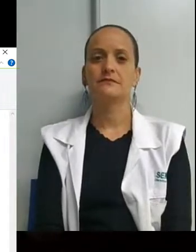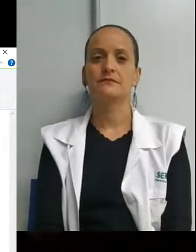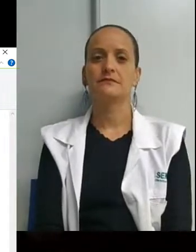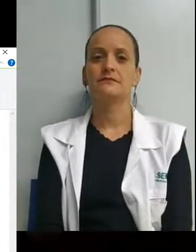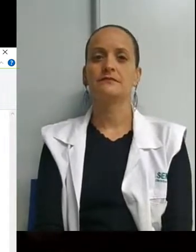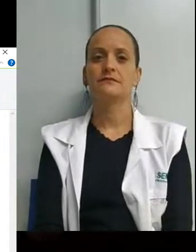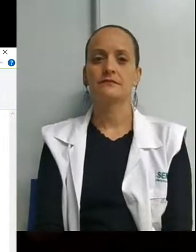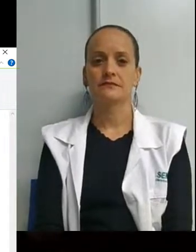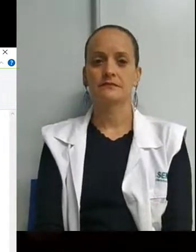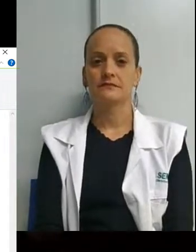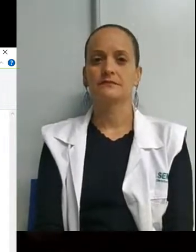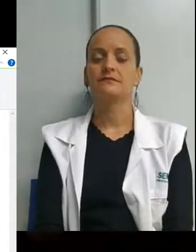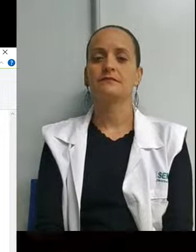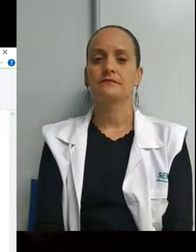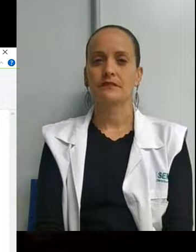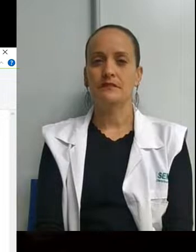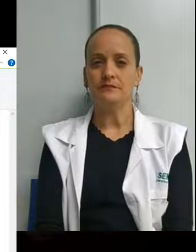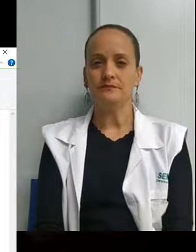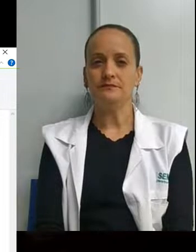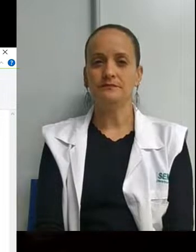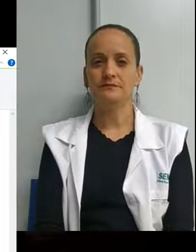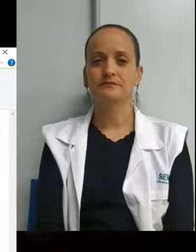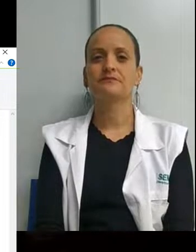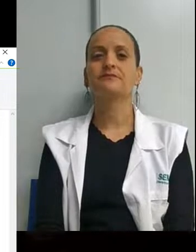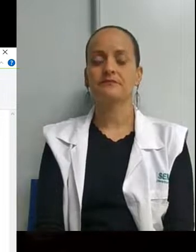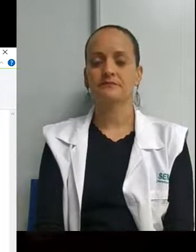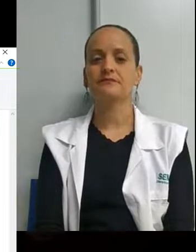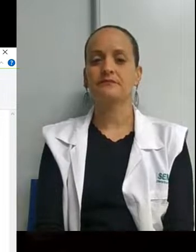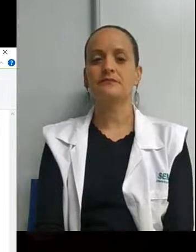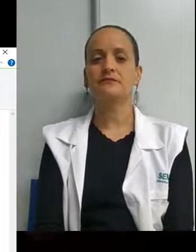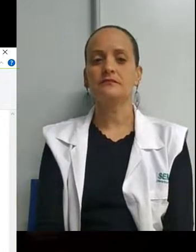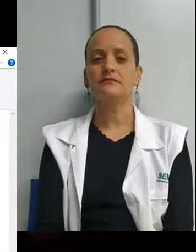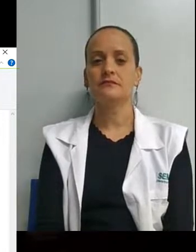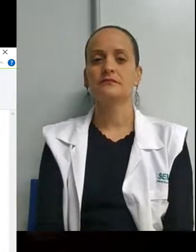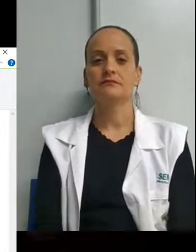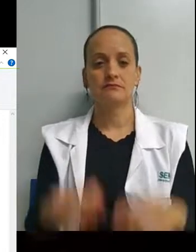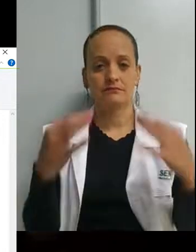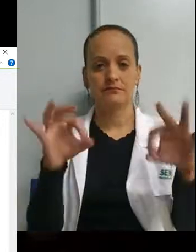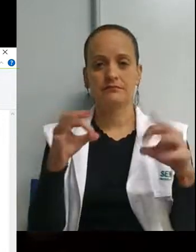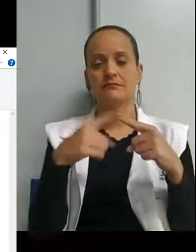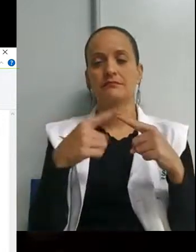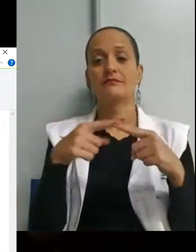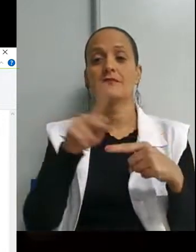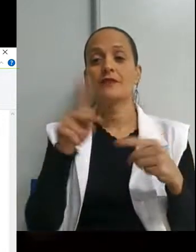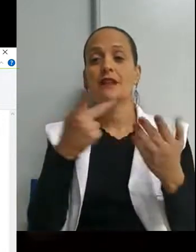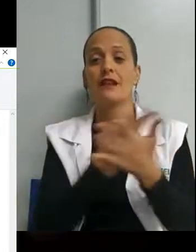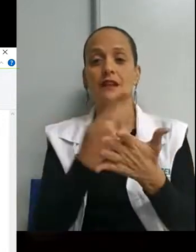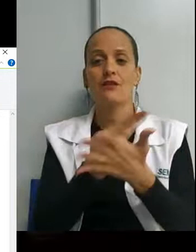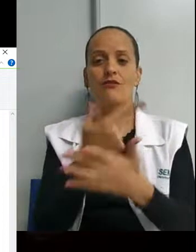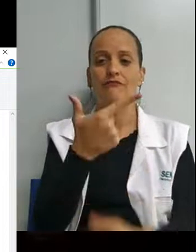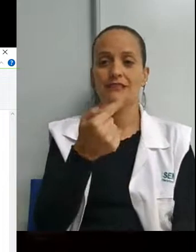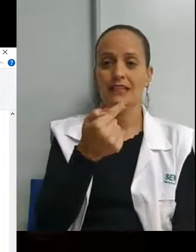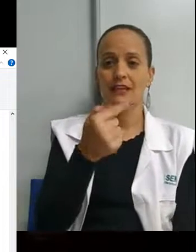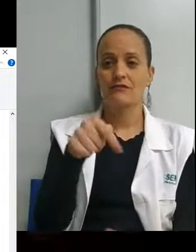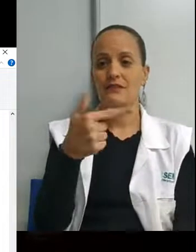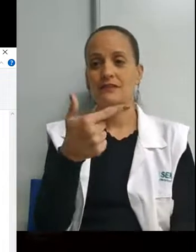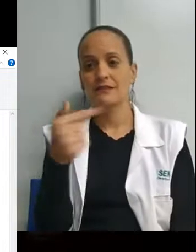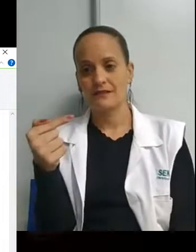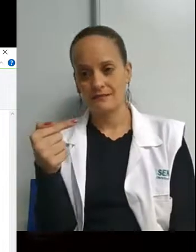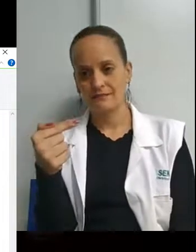Resistência total é igual a 27,37. Esses 0,10 aqui iria fazer diferença.